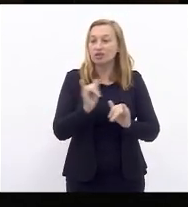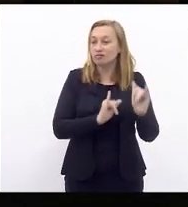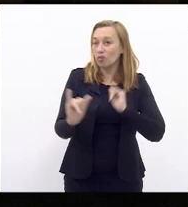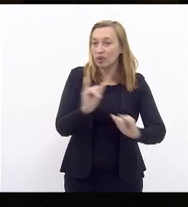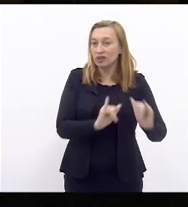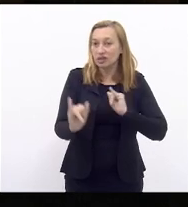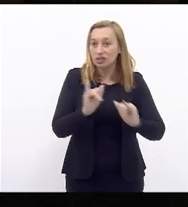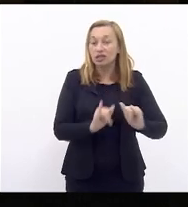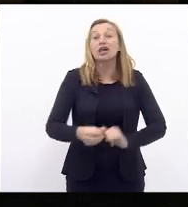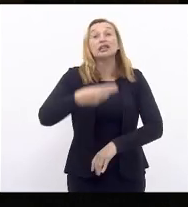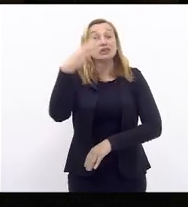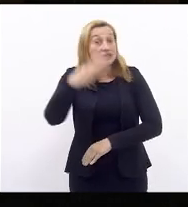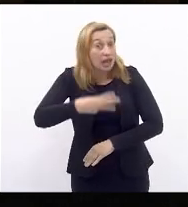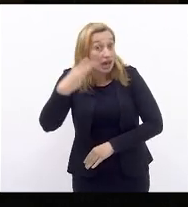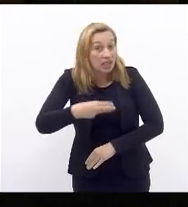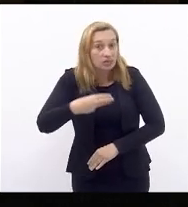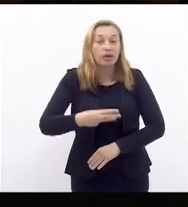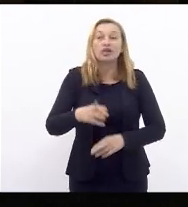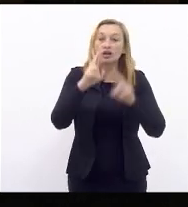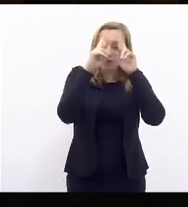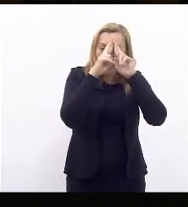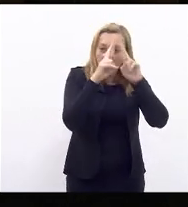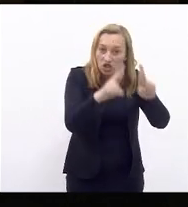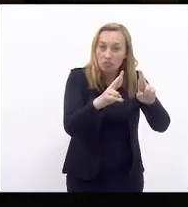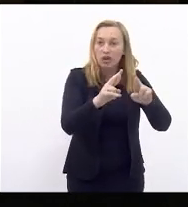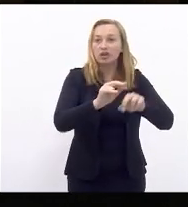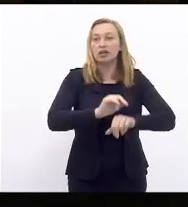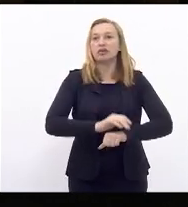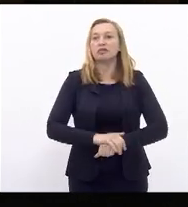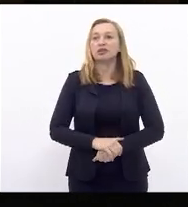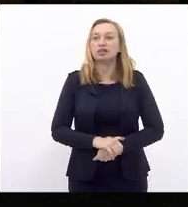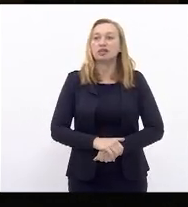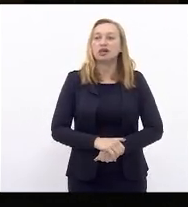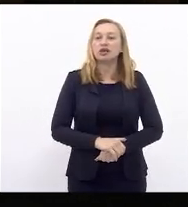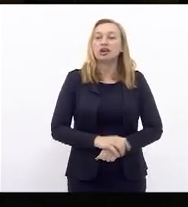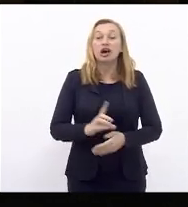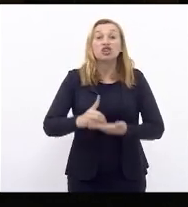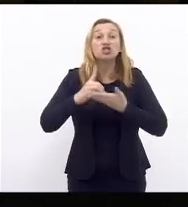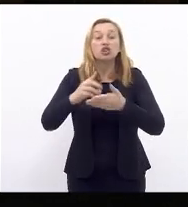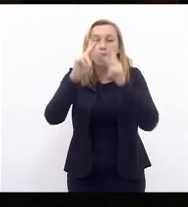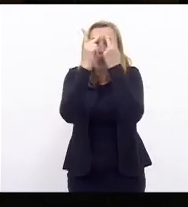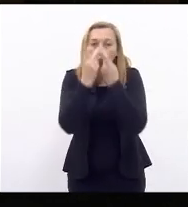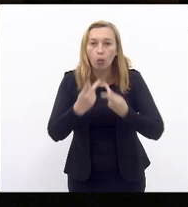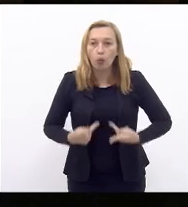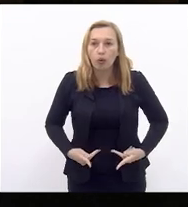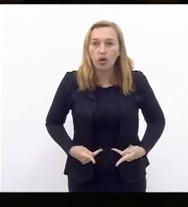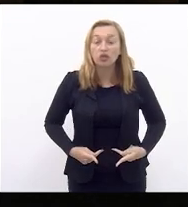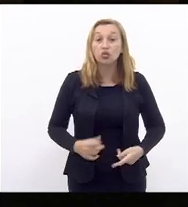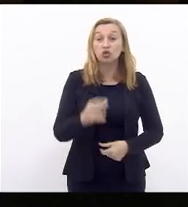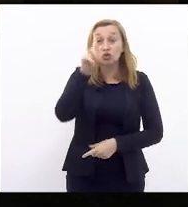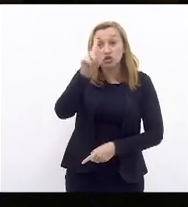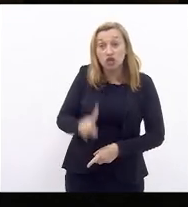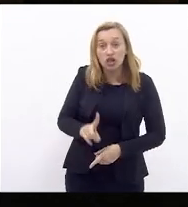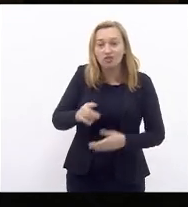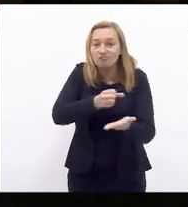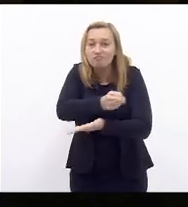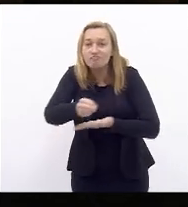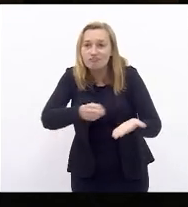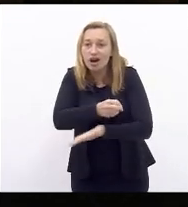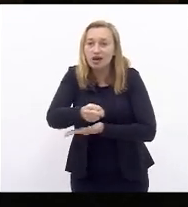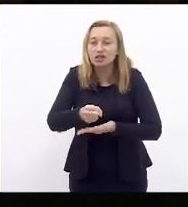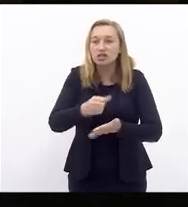informação. 3. Respeitem a dignidade humana e os direitos fundamentais